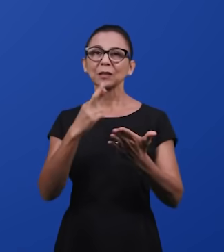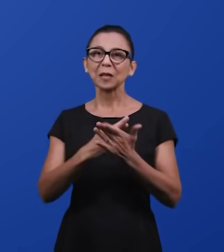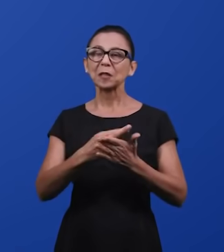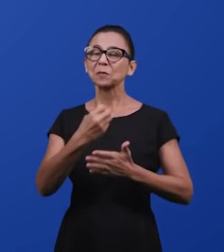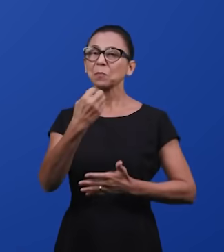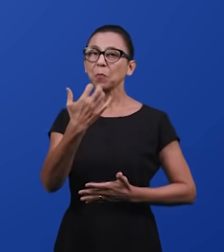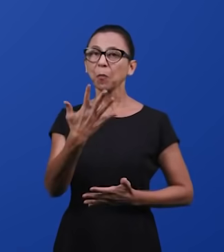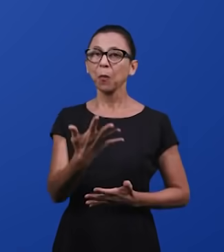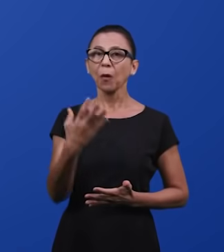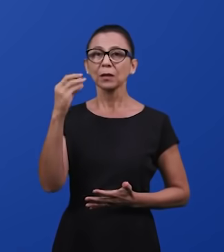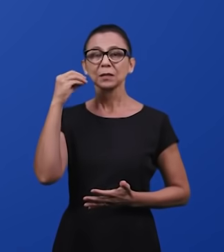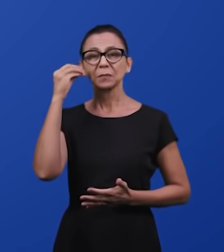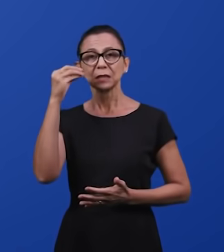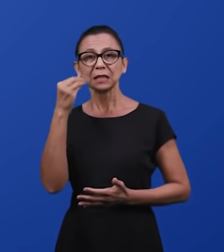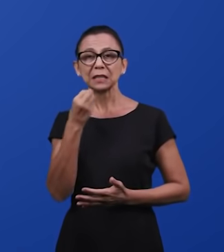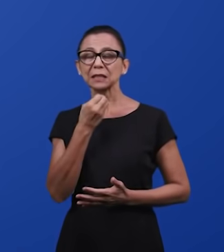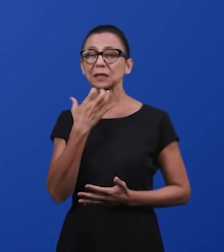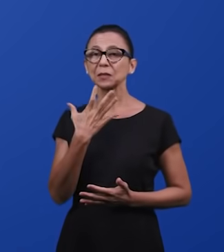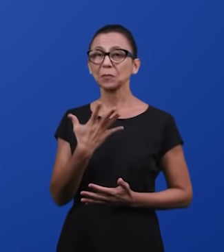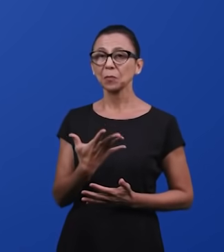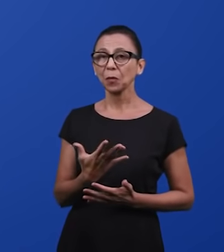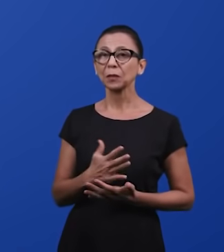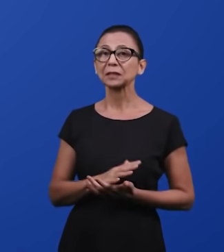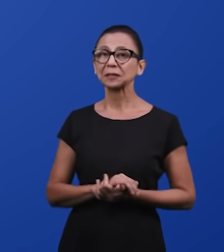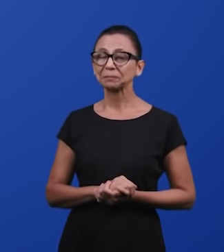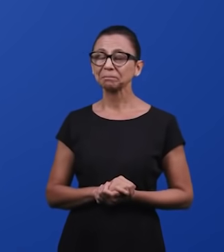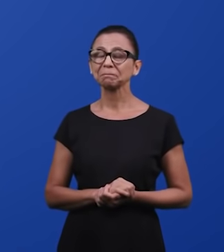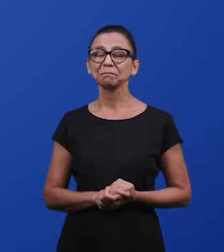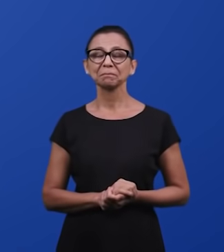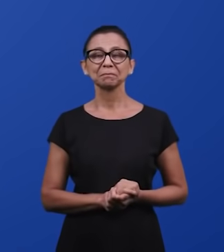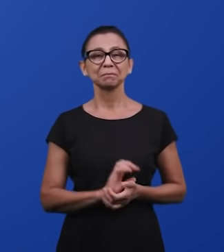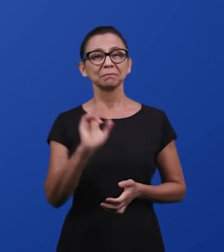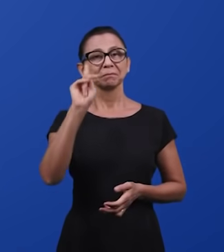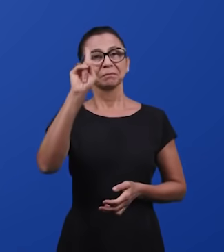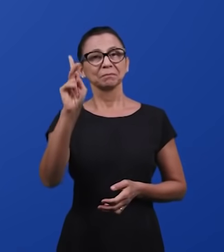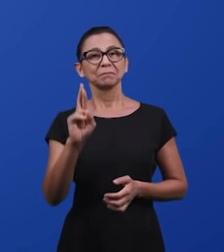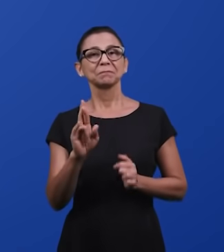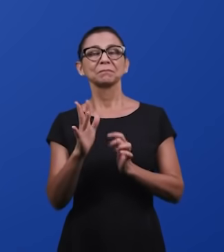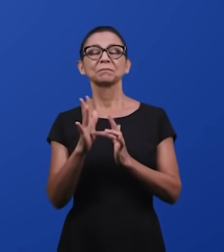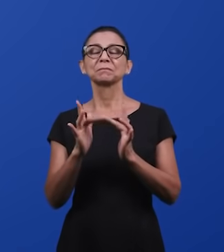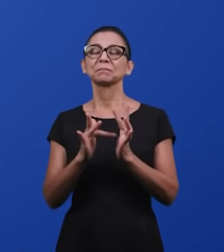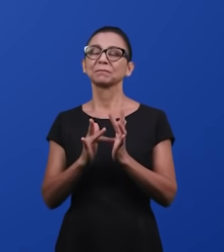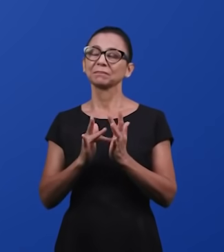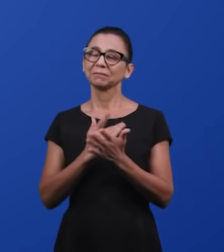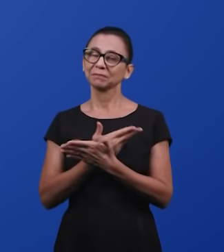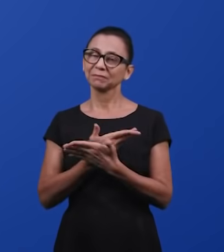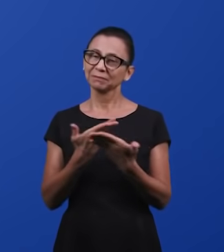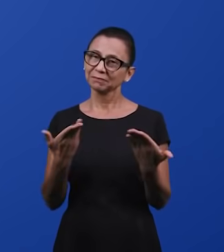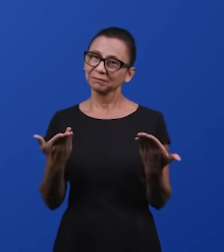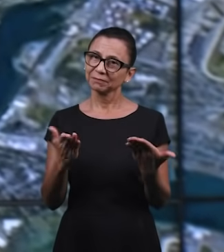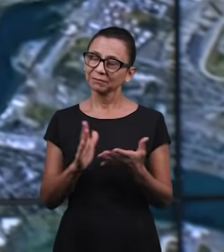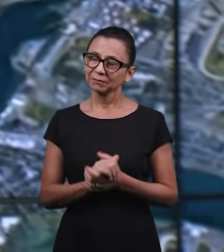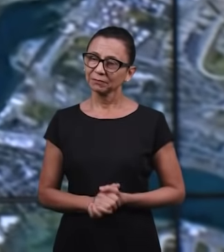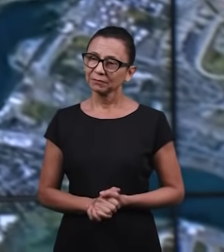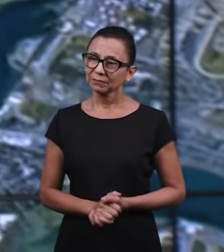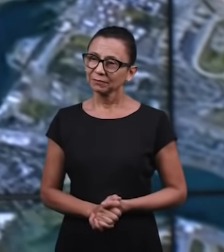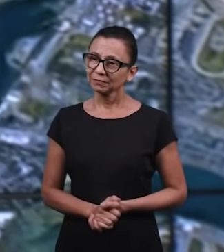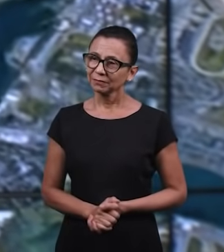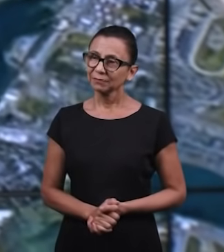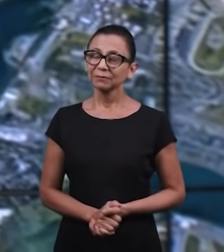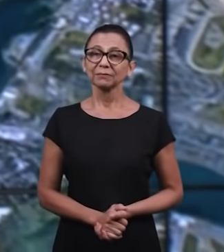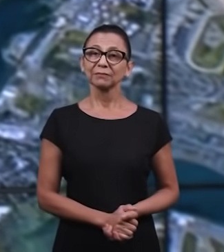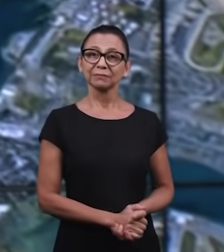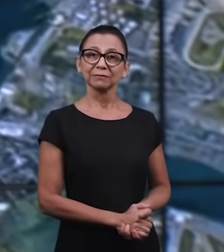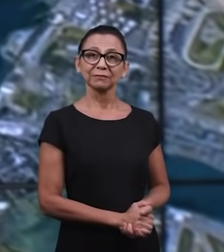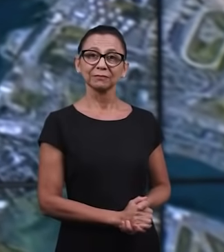frutos através da aplicação da palavra do Senhor nas nossas vidas. A paz do Senhor Jesus a todos. Irmã Aline,